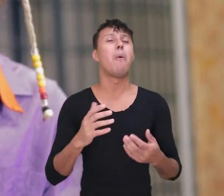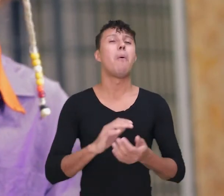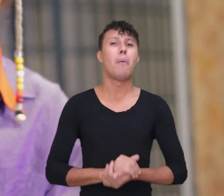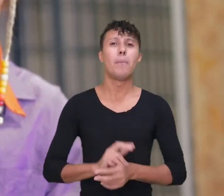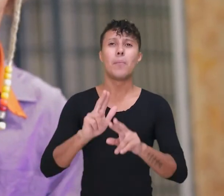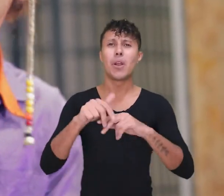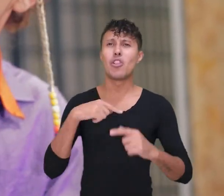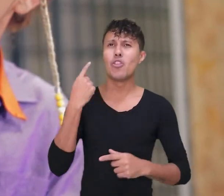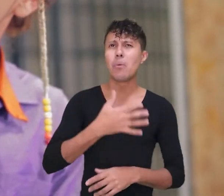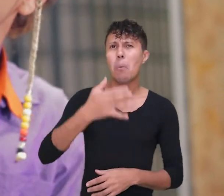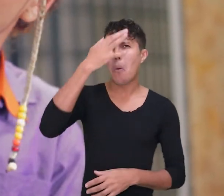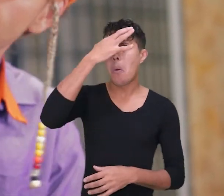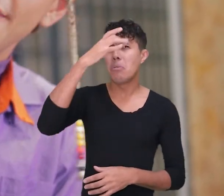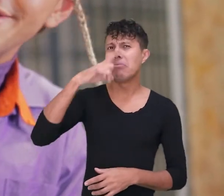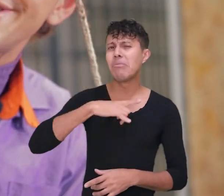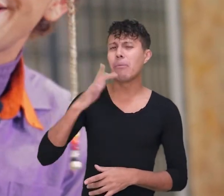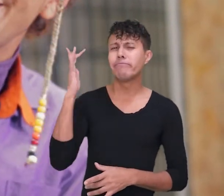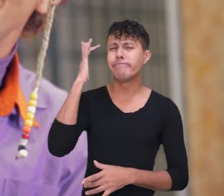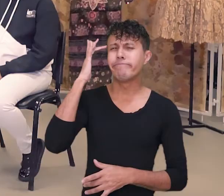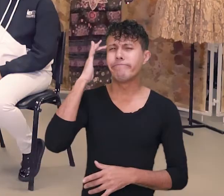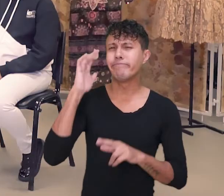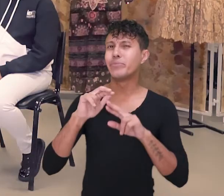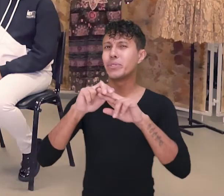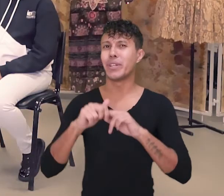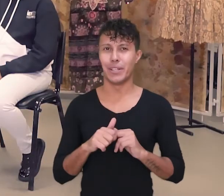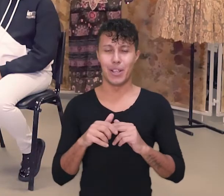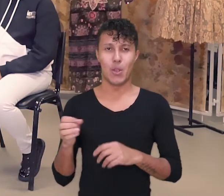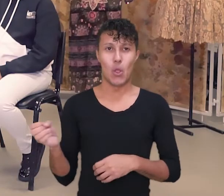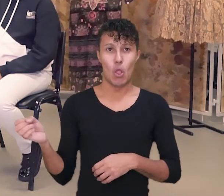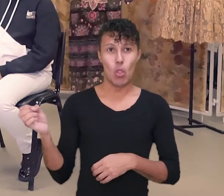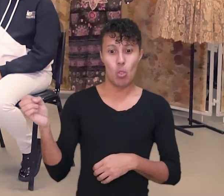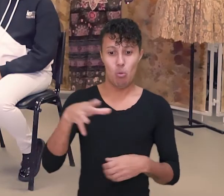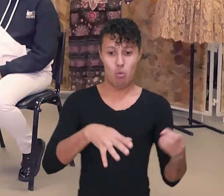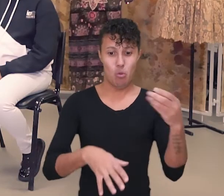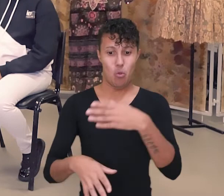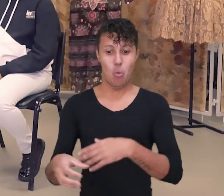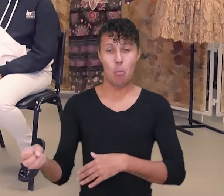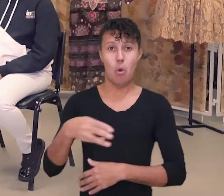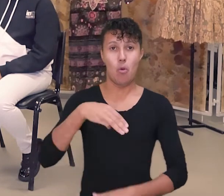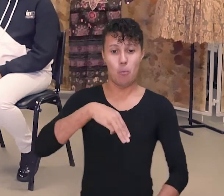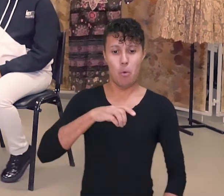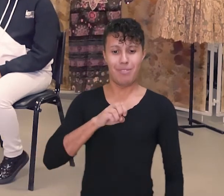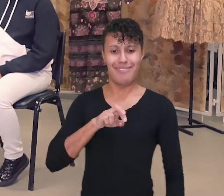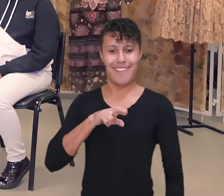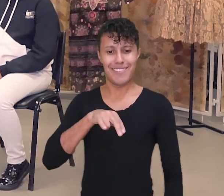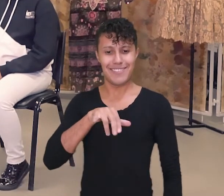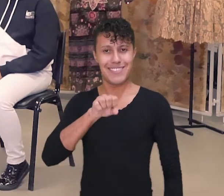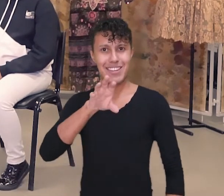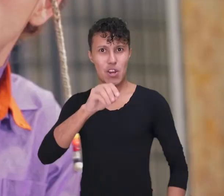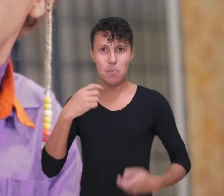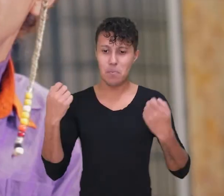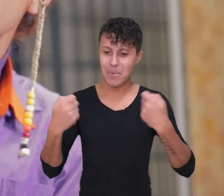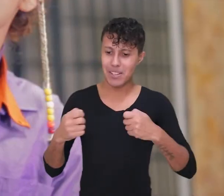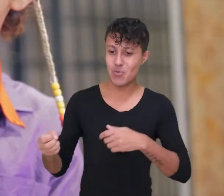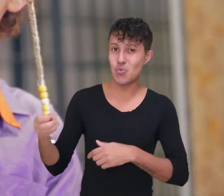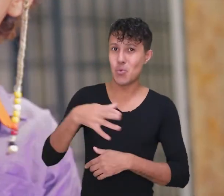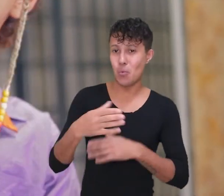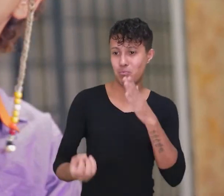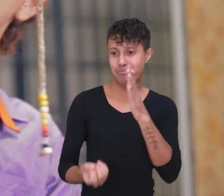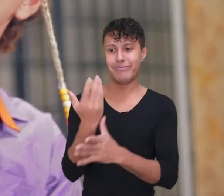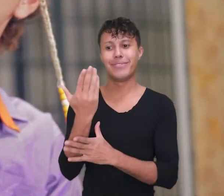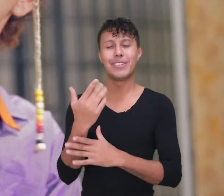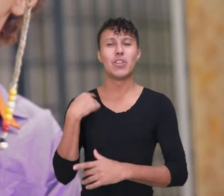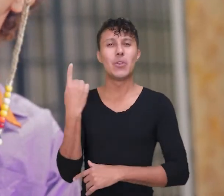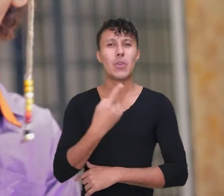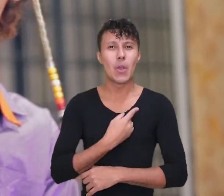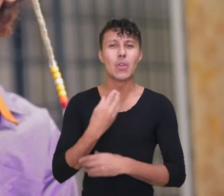tenha consciência disso para fazer esse novo modernismo, se preciso fazer um novo modernismo, que a gente possa